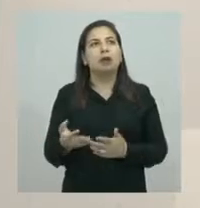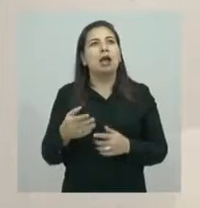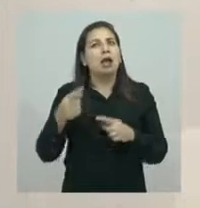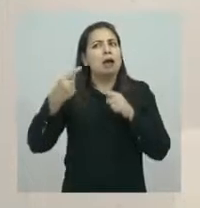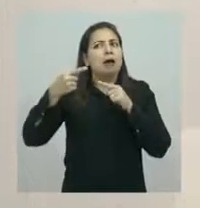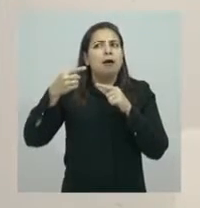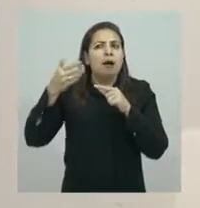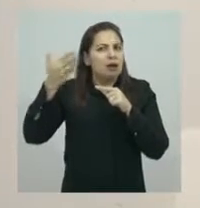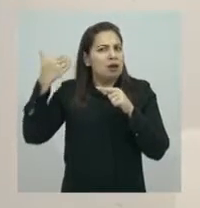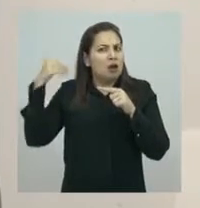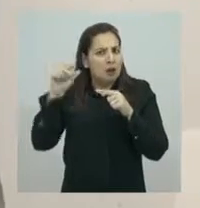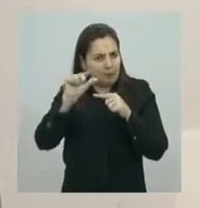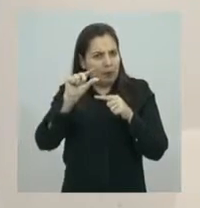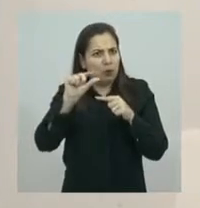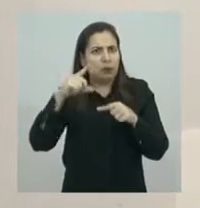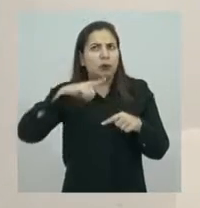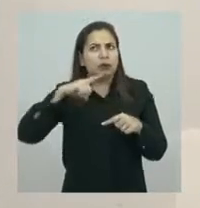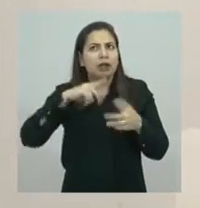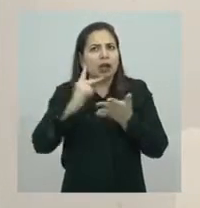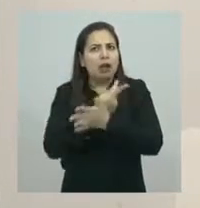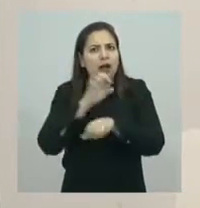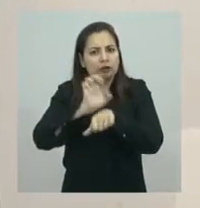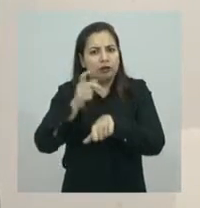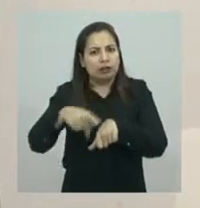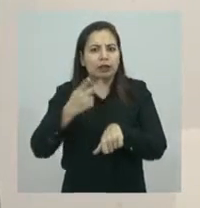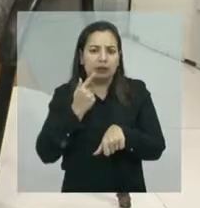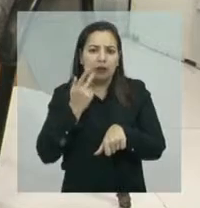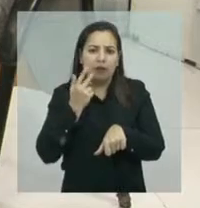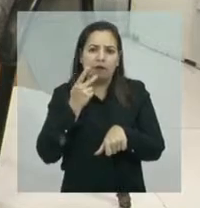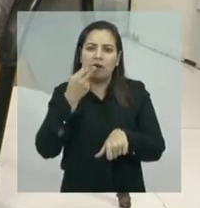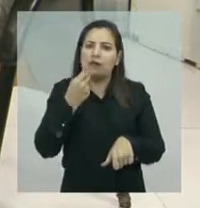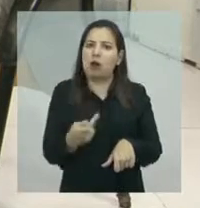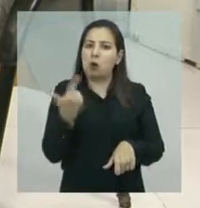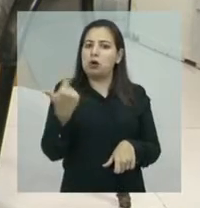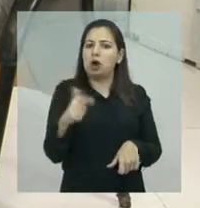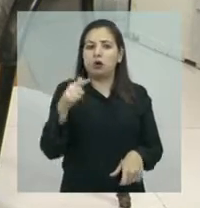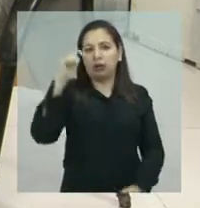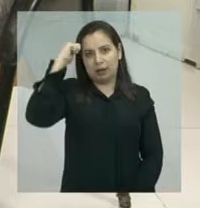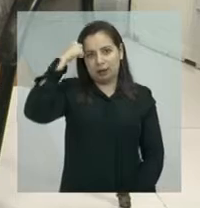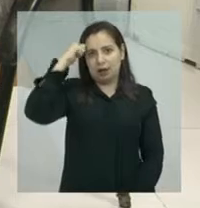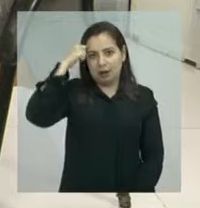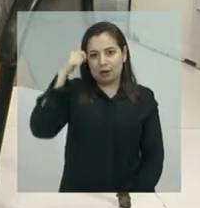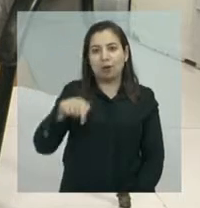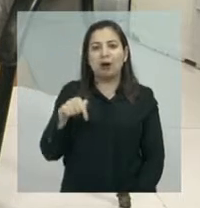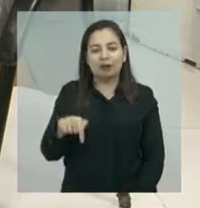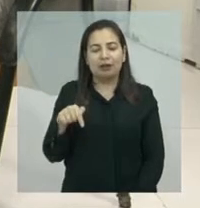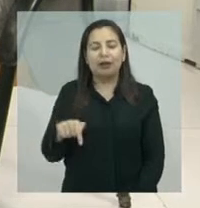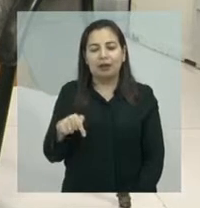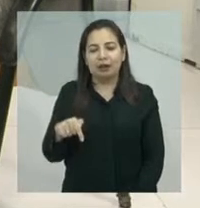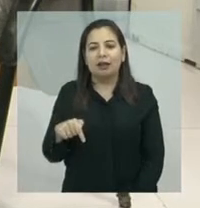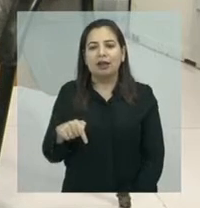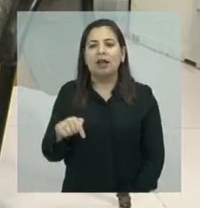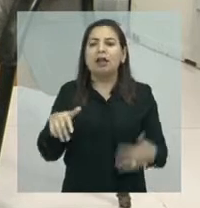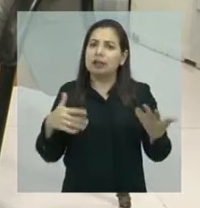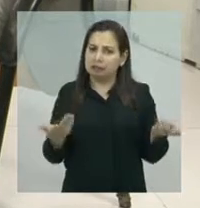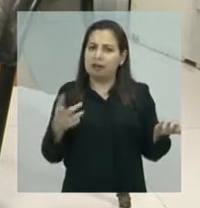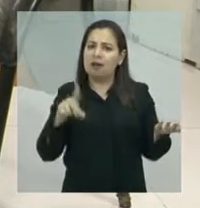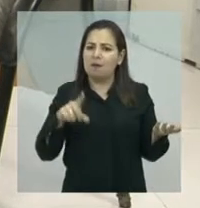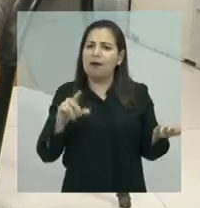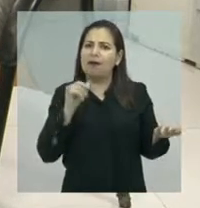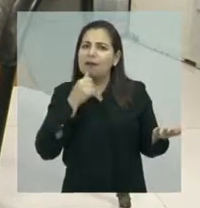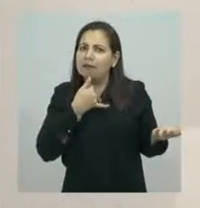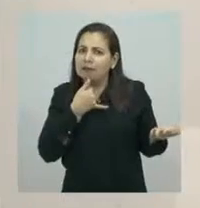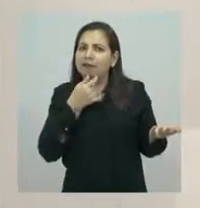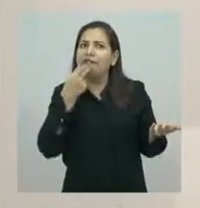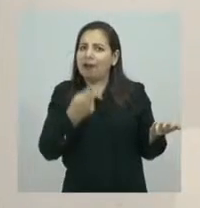no Ceará, que no Ceará não tinha negro. Exatamente, isso foi muito difundido até. Exatamente, então isso é uma coisa lamentável, por aí